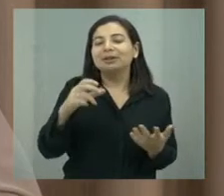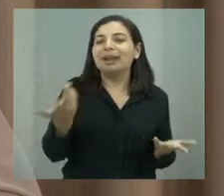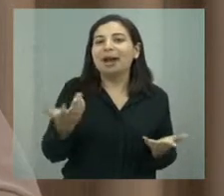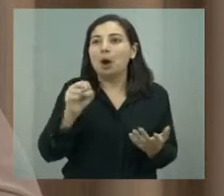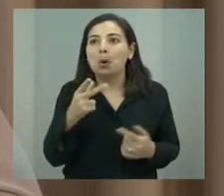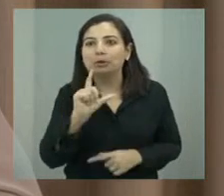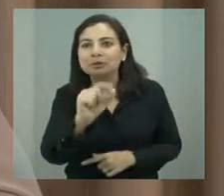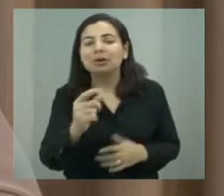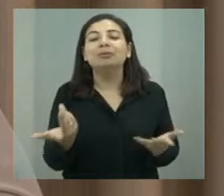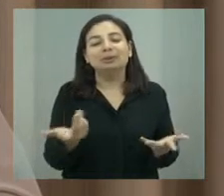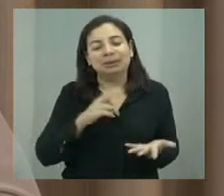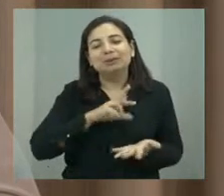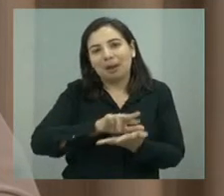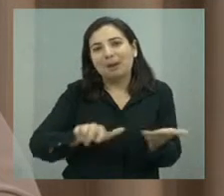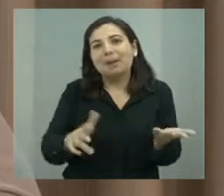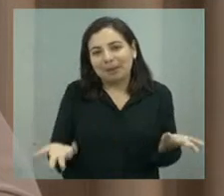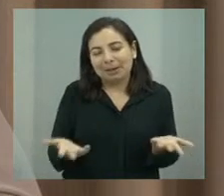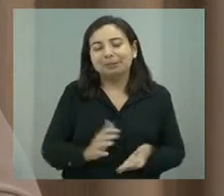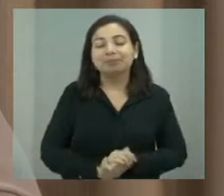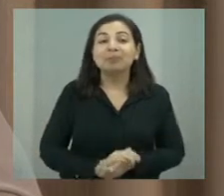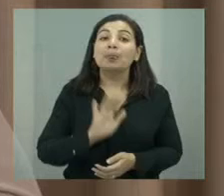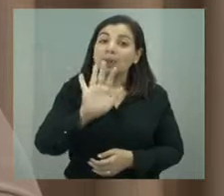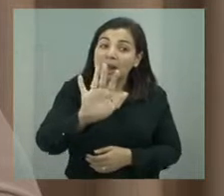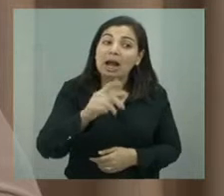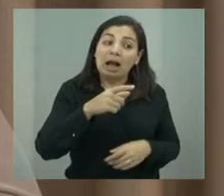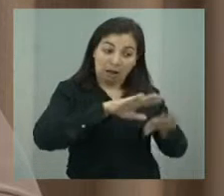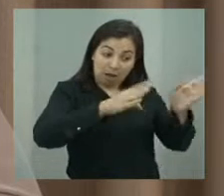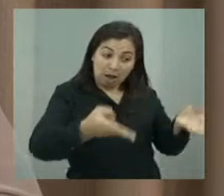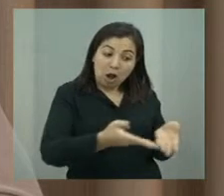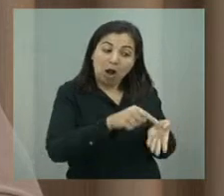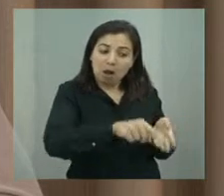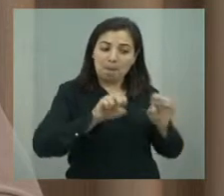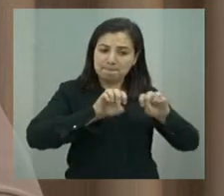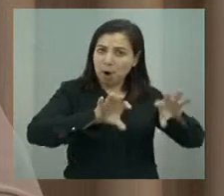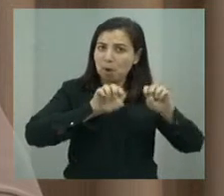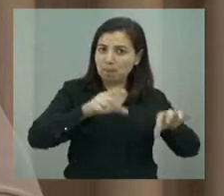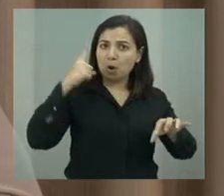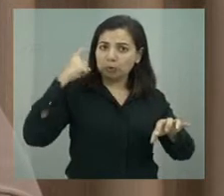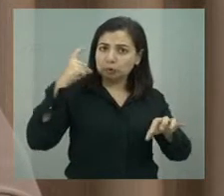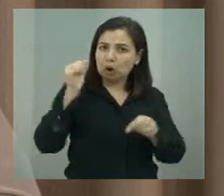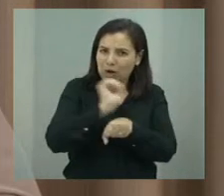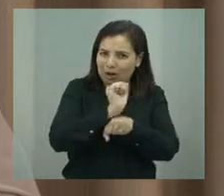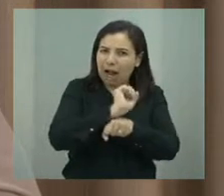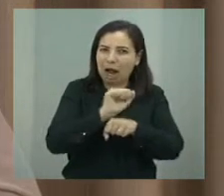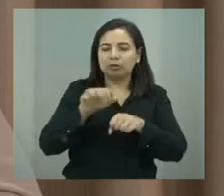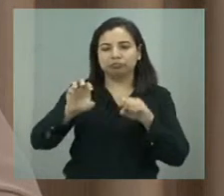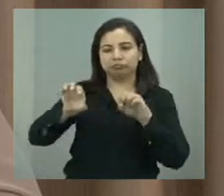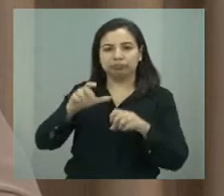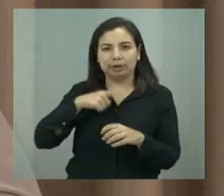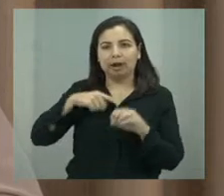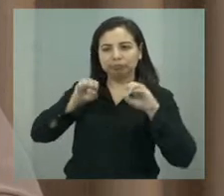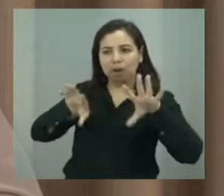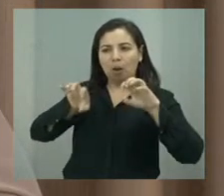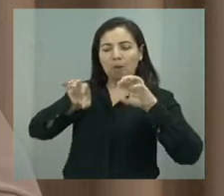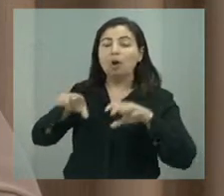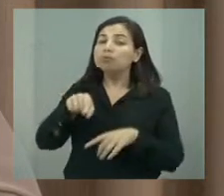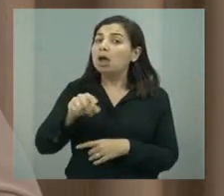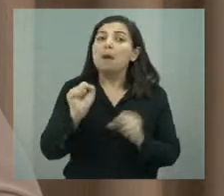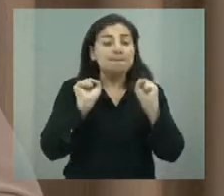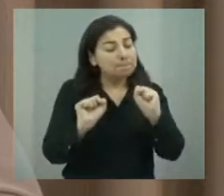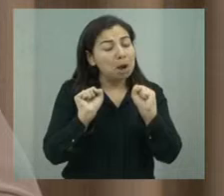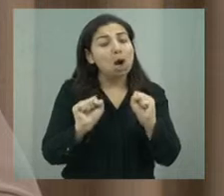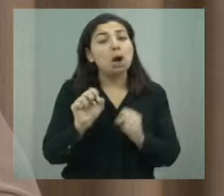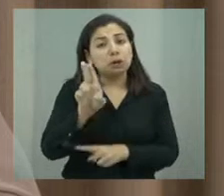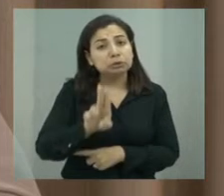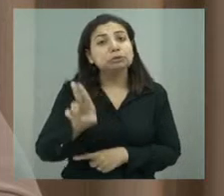eles até podem ser utilizados, existem regras para utilização. Que regras são essas? Fala um pouquinho para a gente. Então, eles podem ser utilizados em